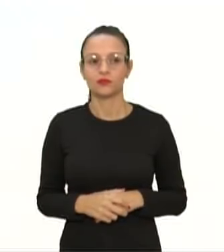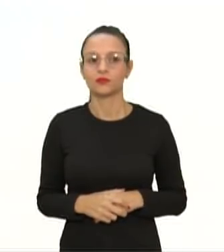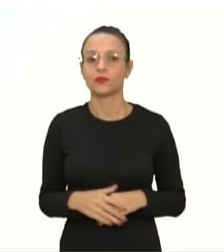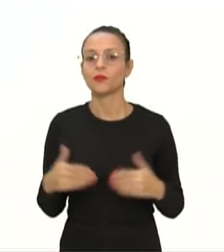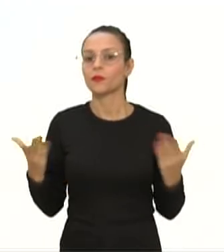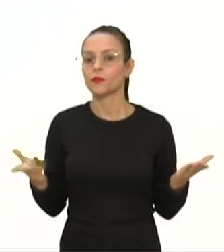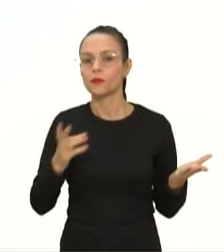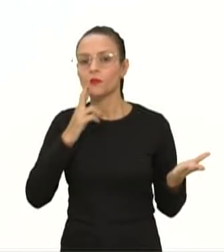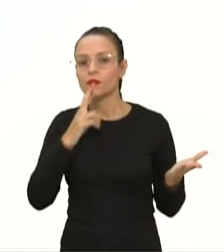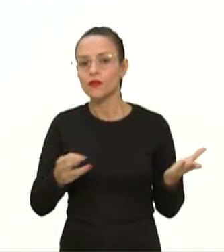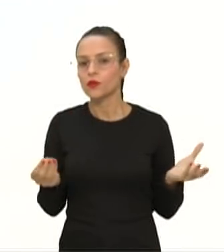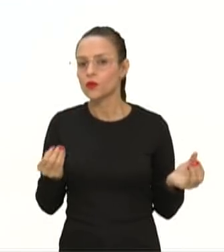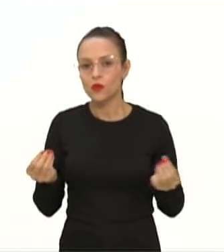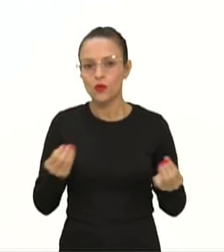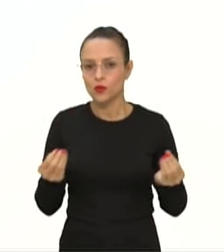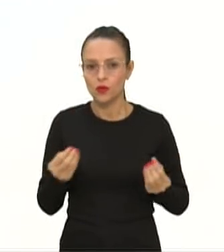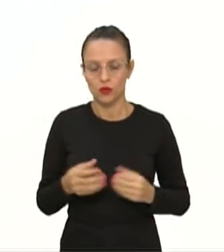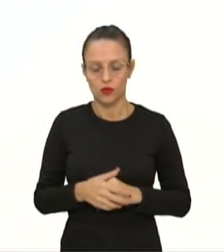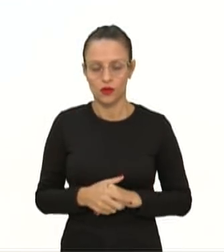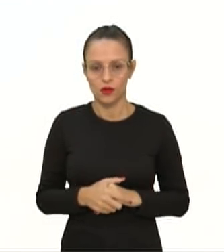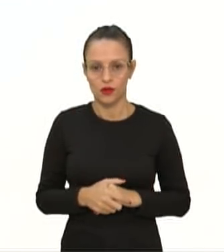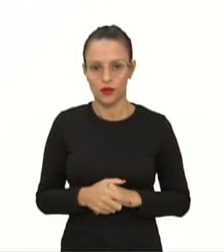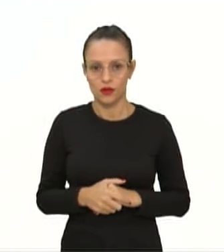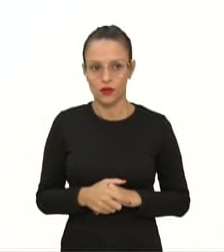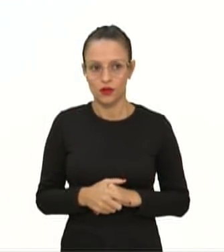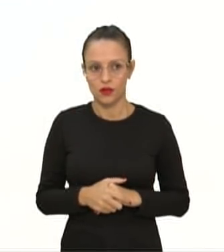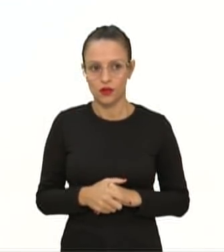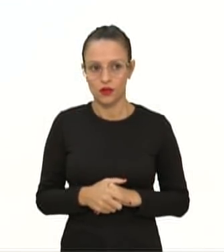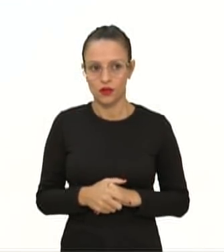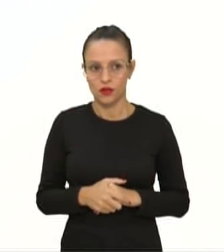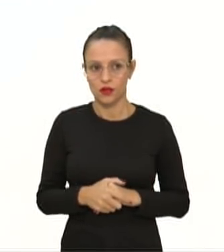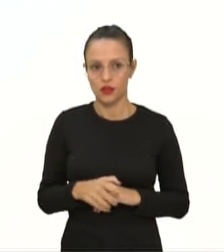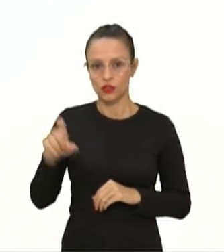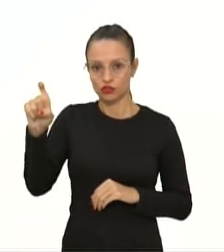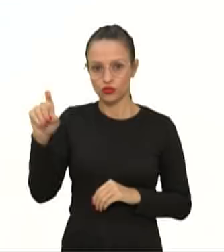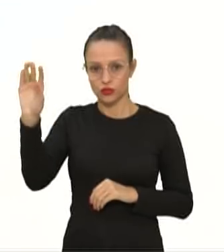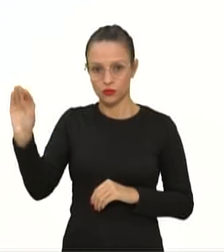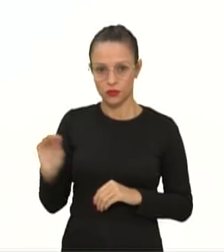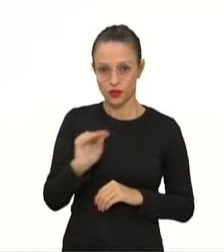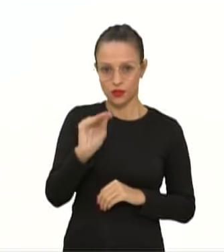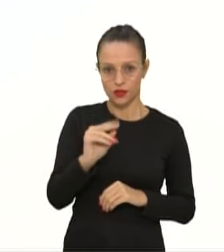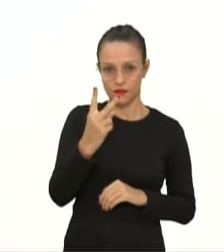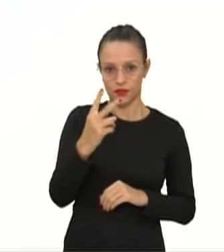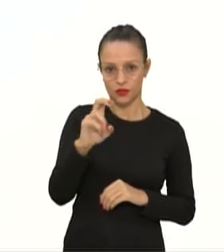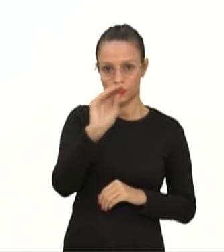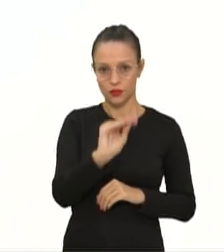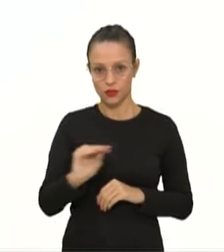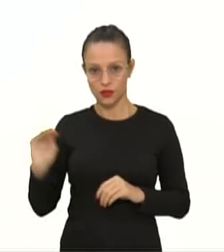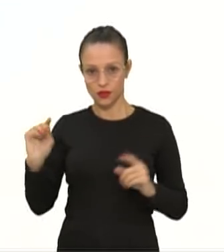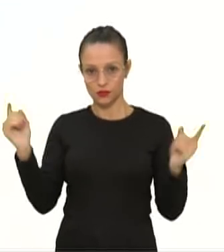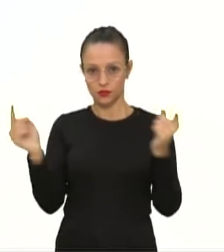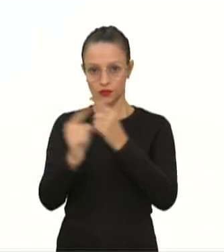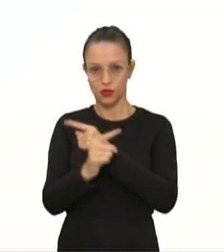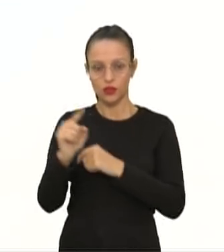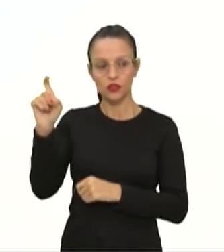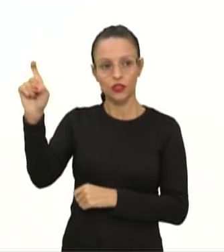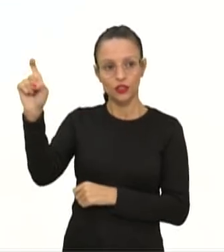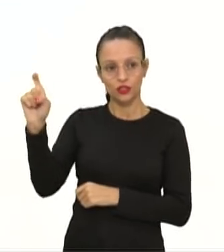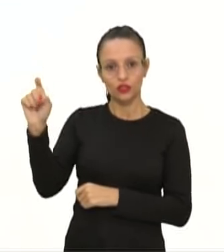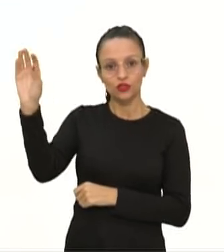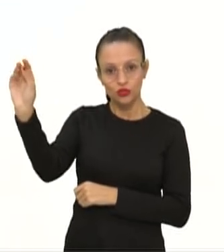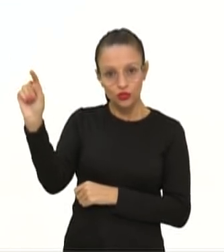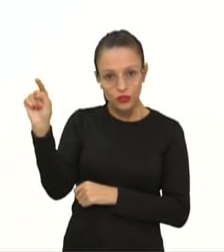Então, como é que eu resolvo essa equação? Eu vou começar trazendo o x para cá e o 25 eu vou levar para lá. Tá? Esse x